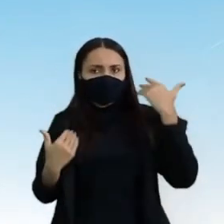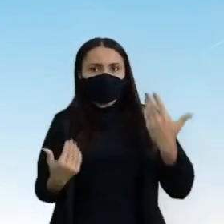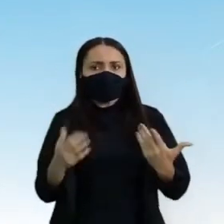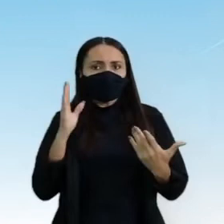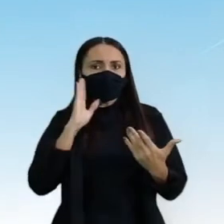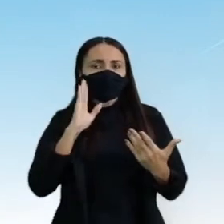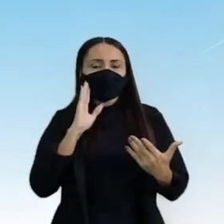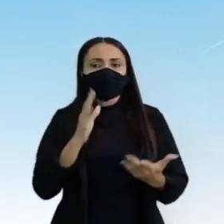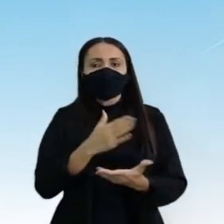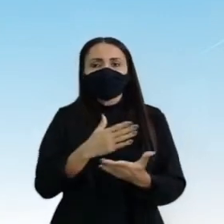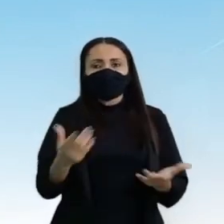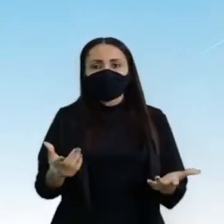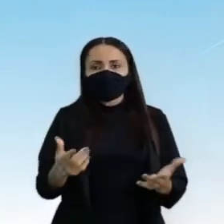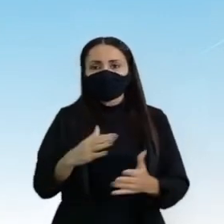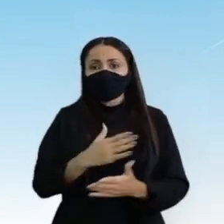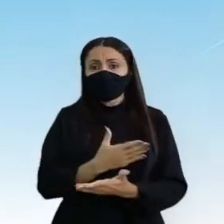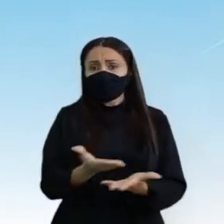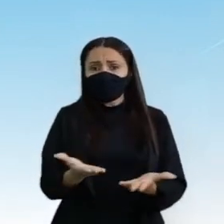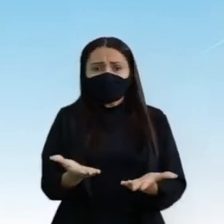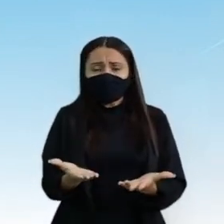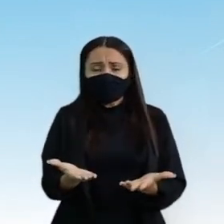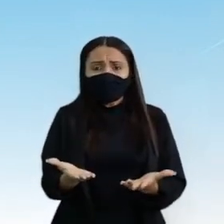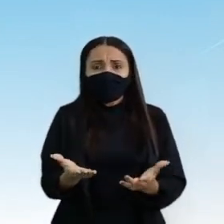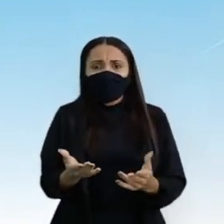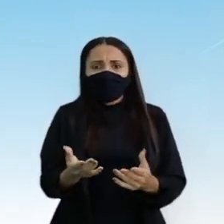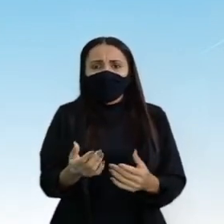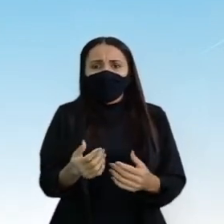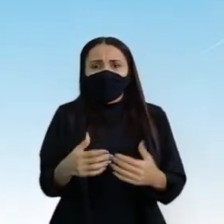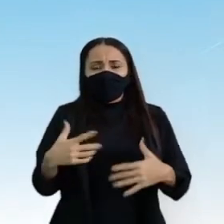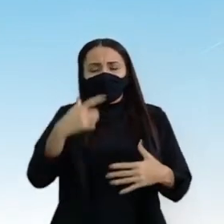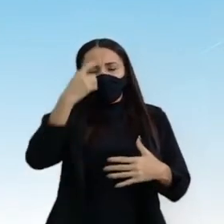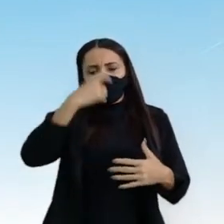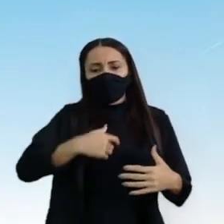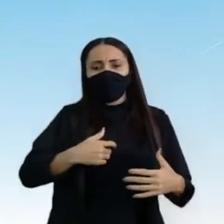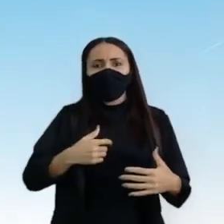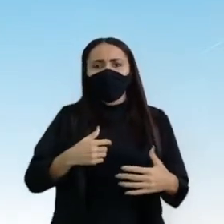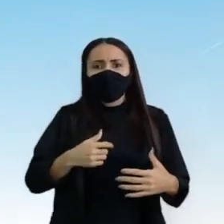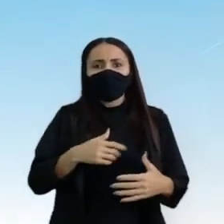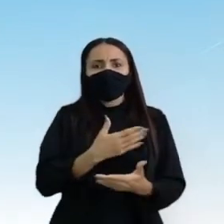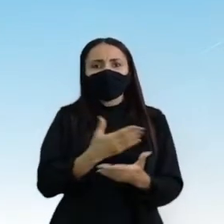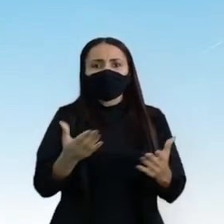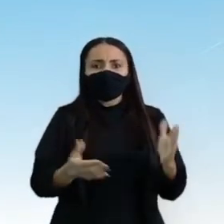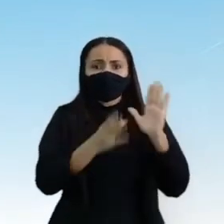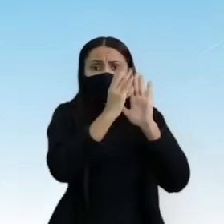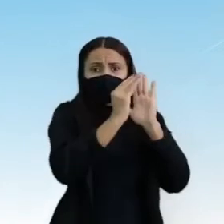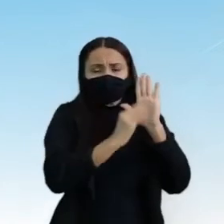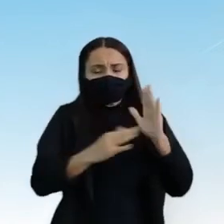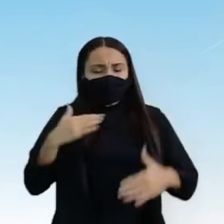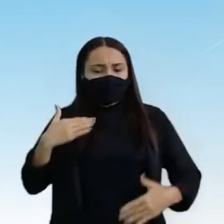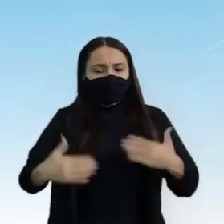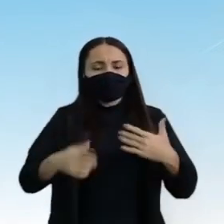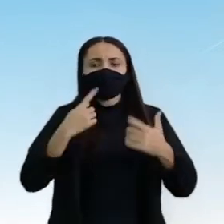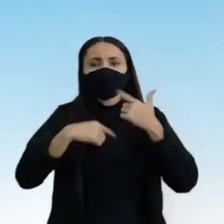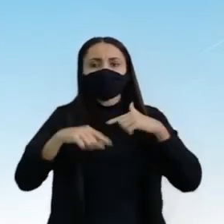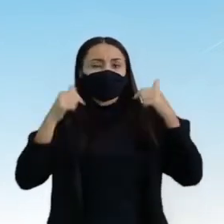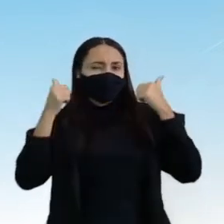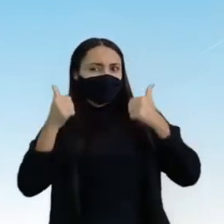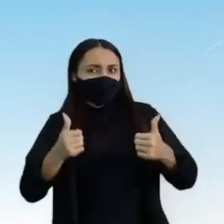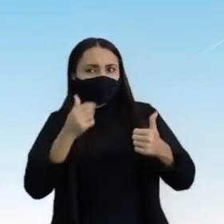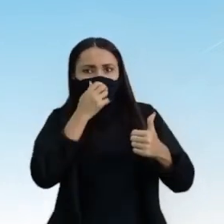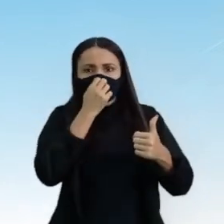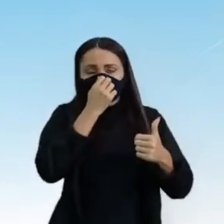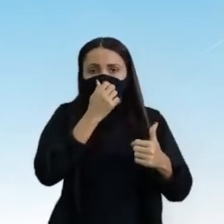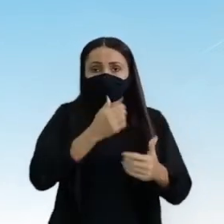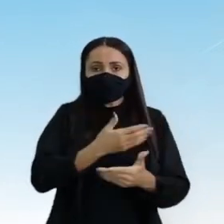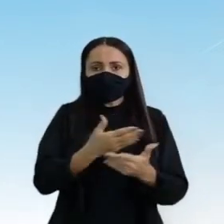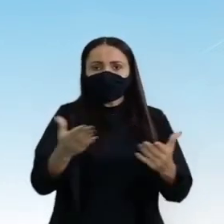O parâmetro não pode ser outro, o parâmetro tem que ser eu. Então o modelo corporal que eu desejo, entendeu? A